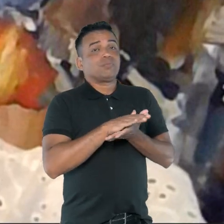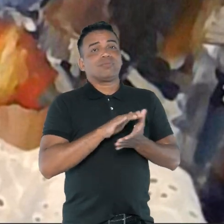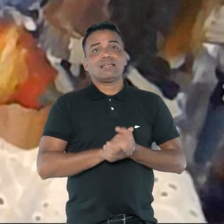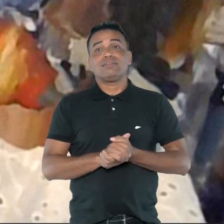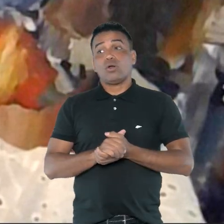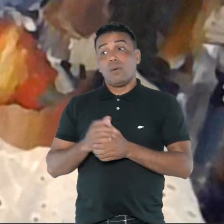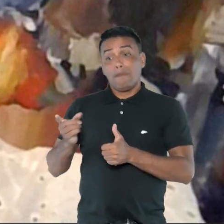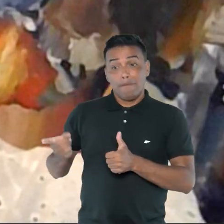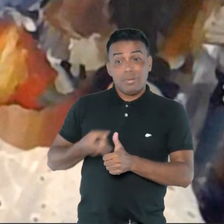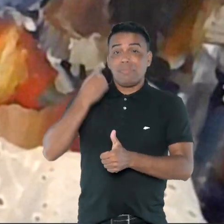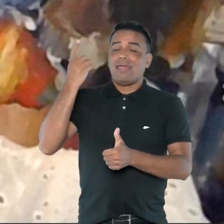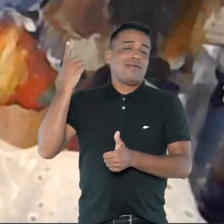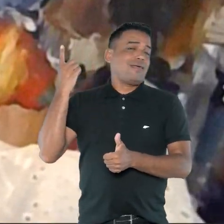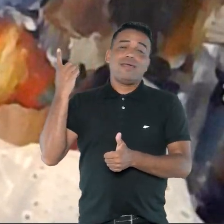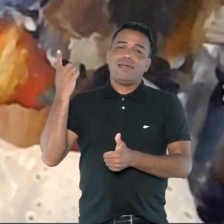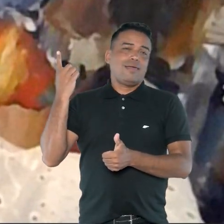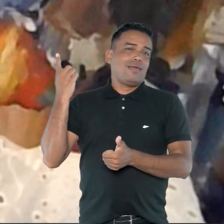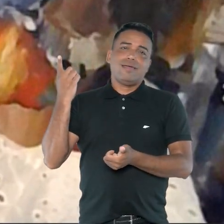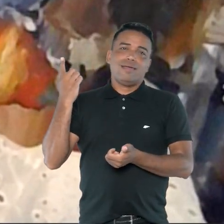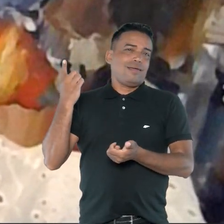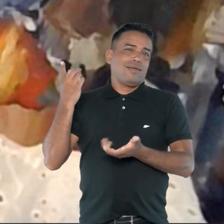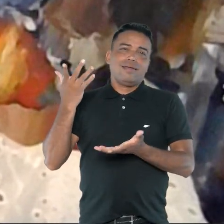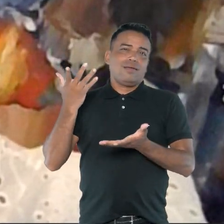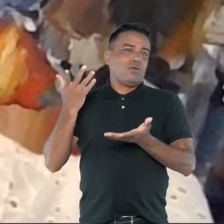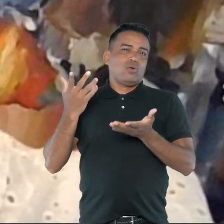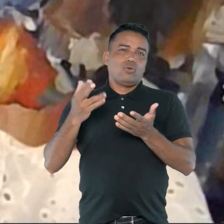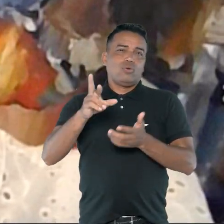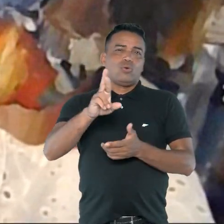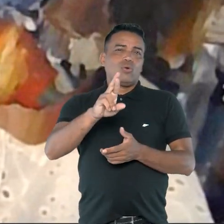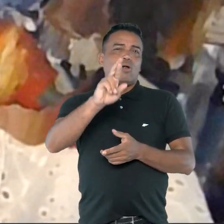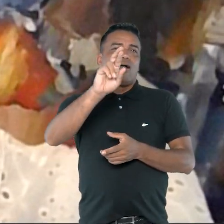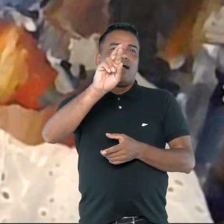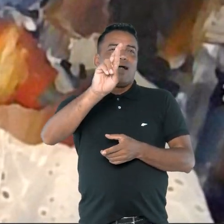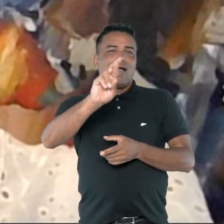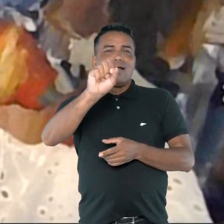primeiro, na primeira versão ainda,